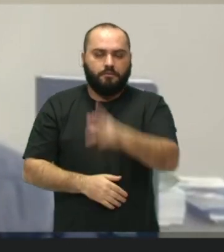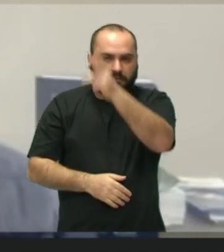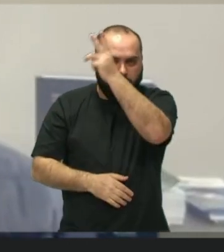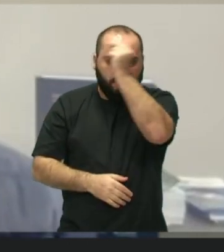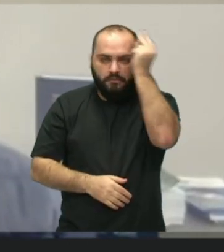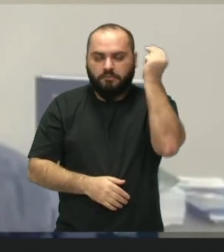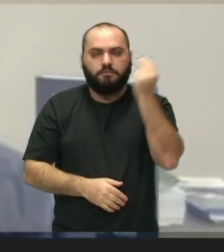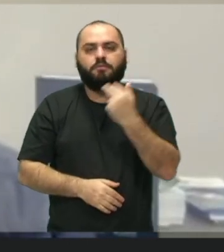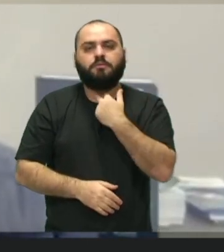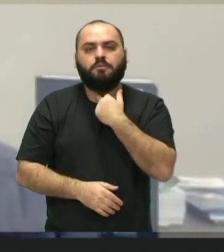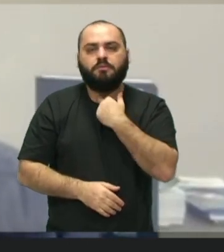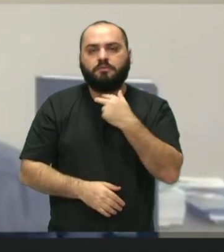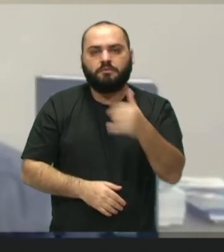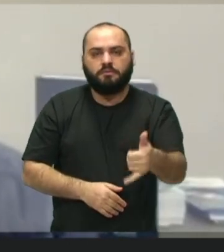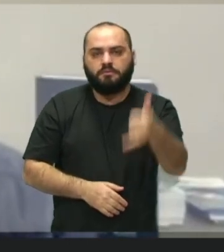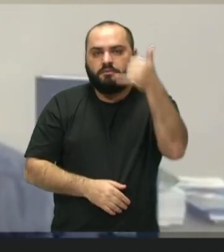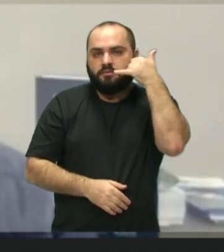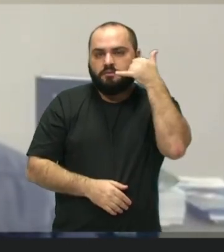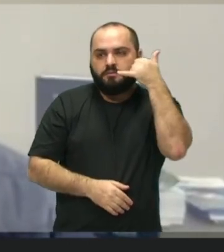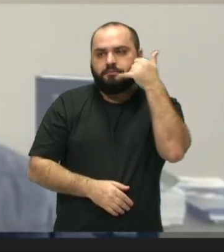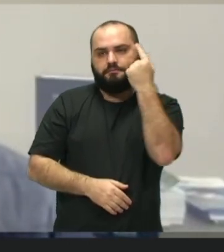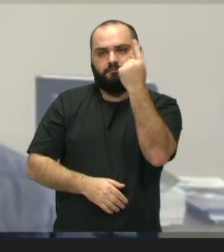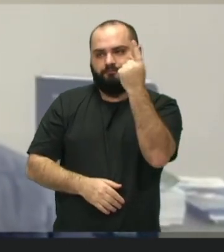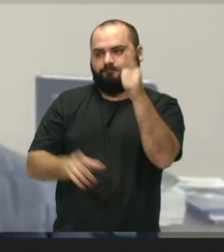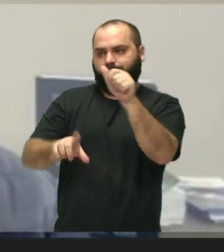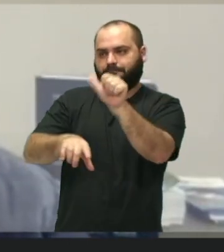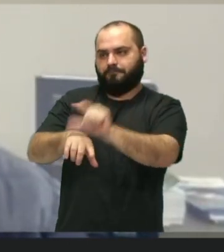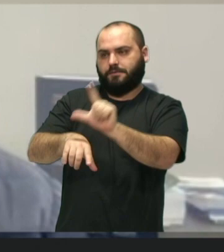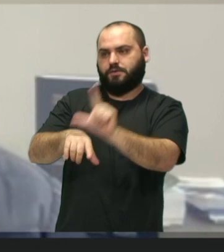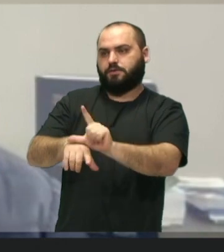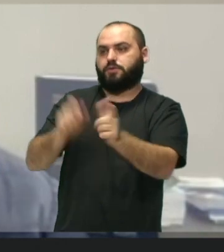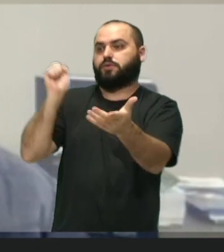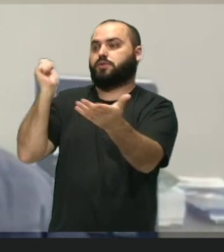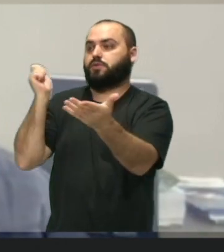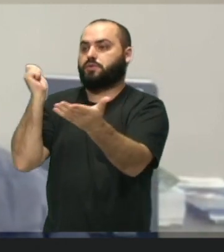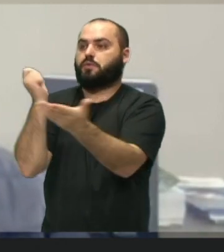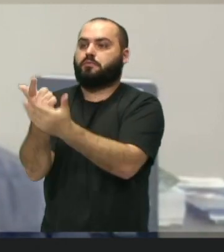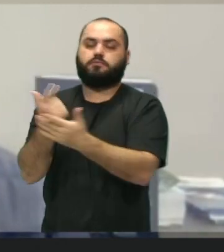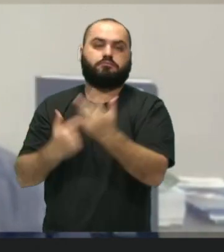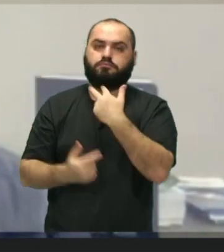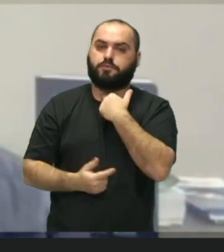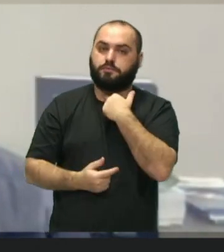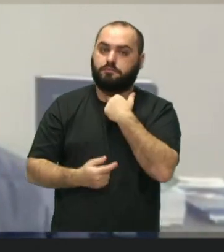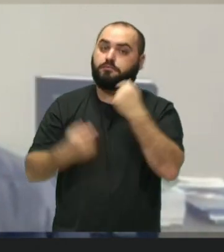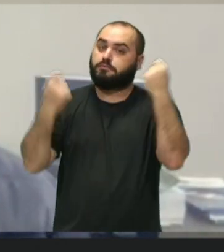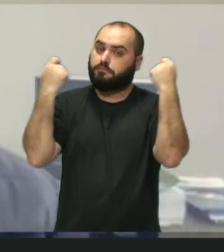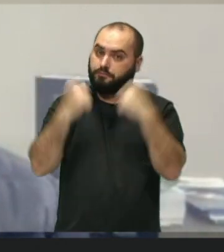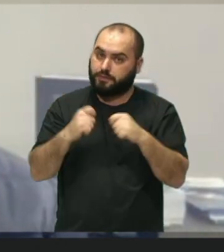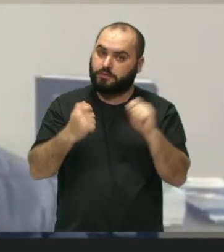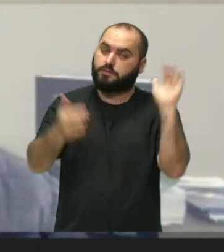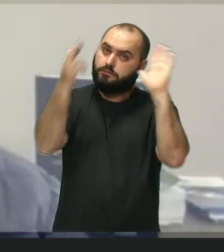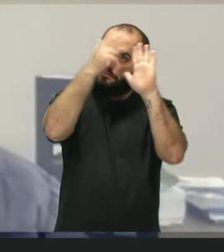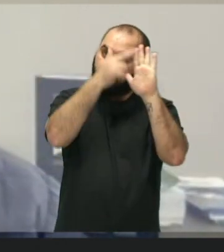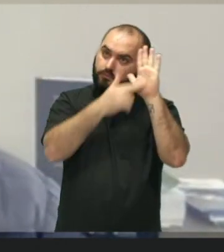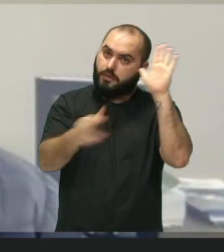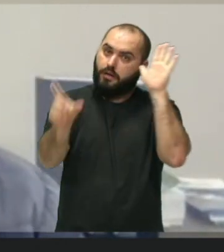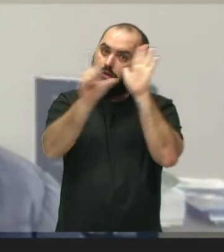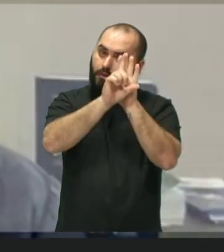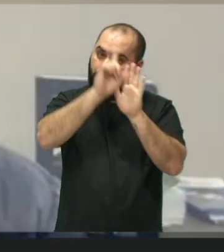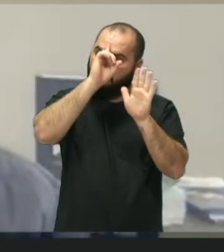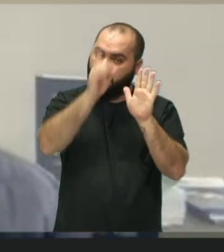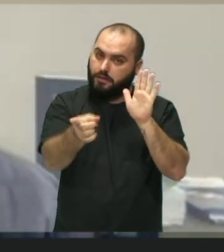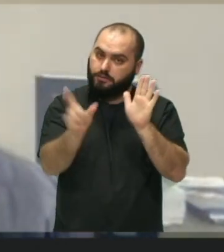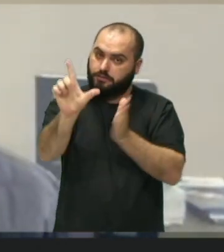simplesmente pegar um telefone, ligar para um determinado comércio e fazer uma compra. Obrigatoriamente ele tem que seguir o rito de uma lei, e essa é